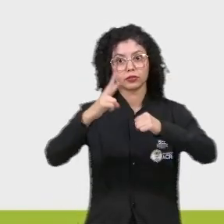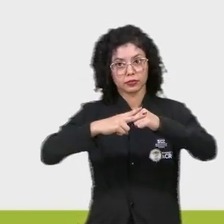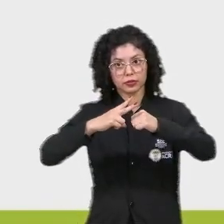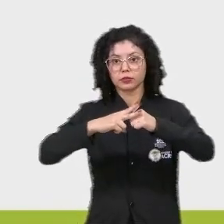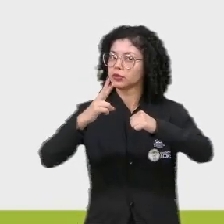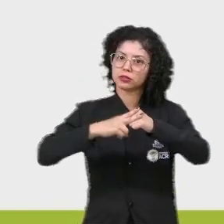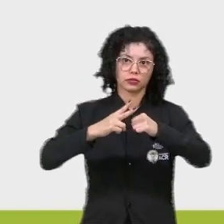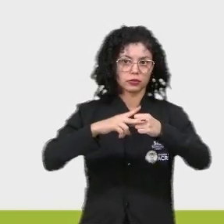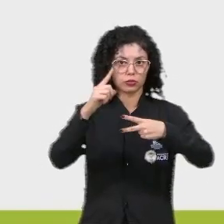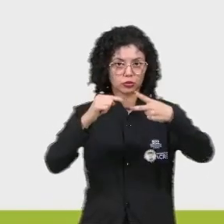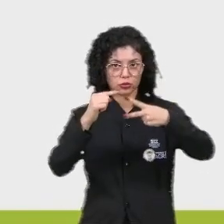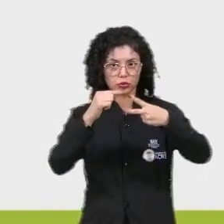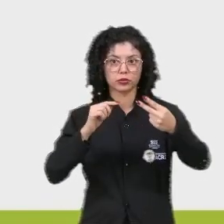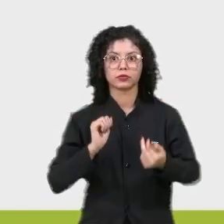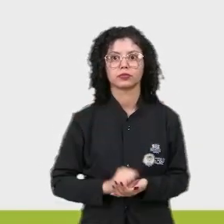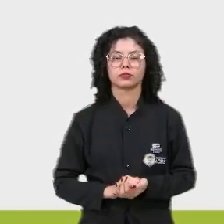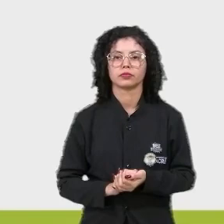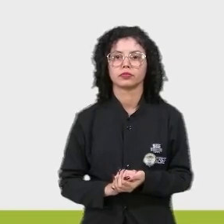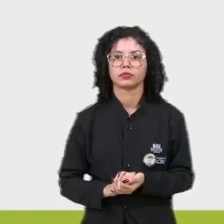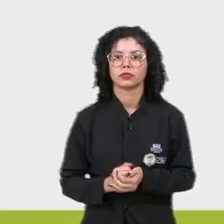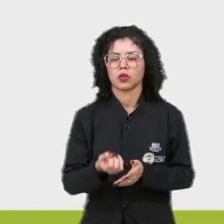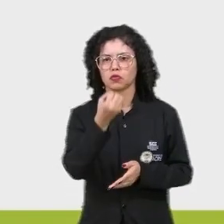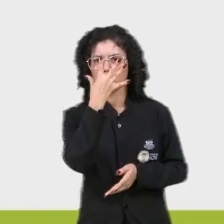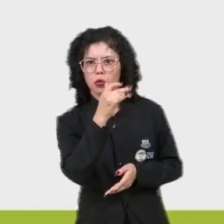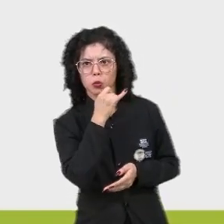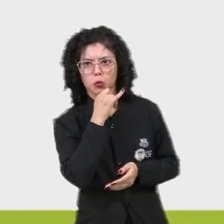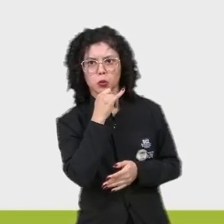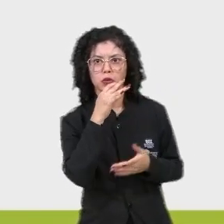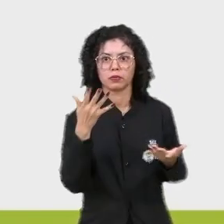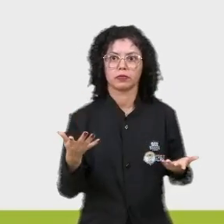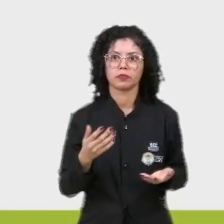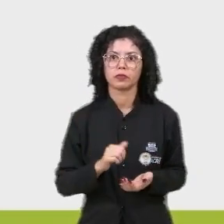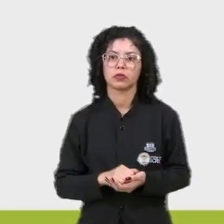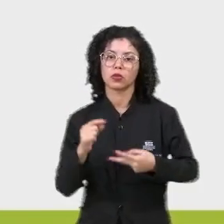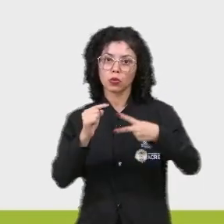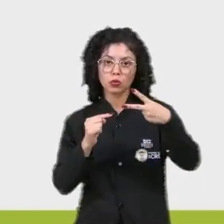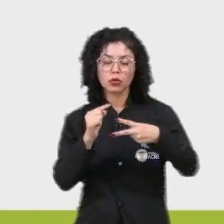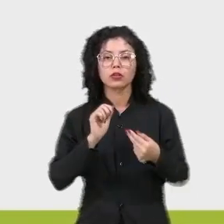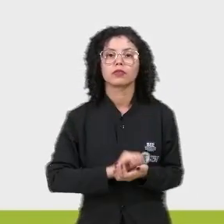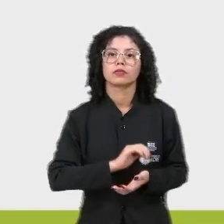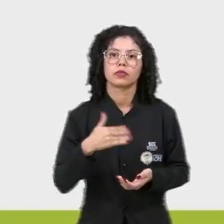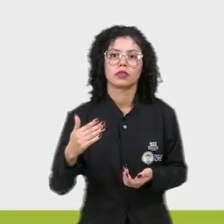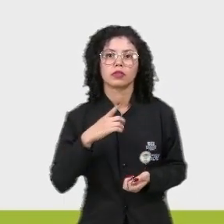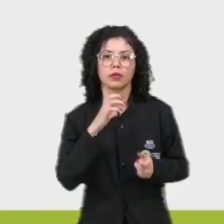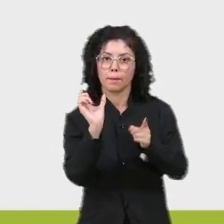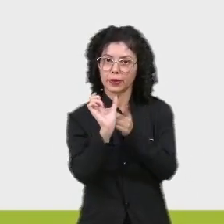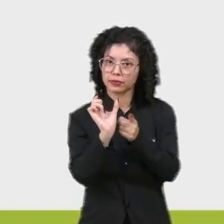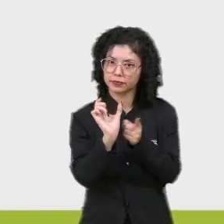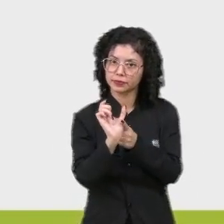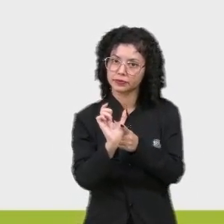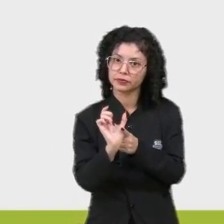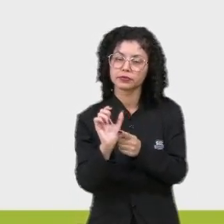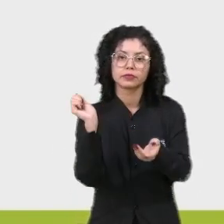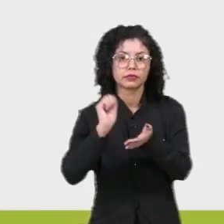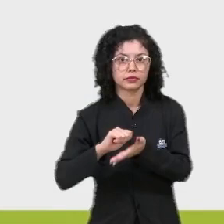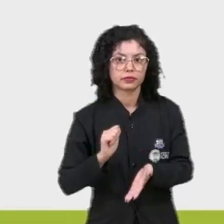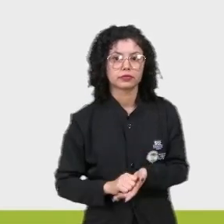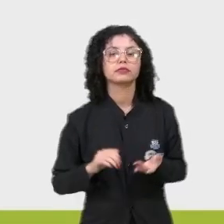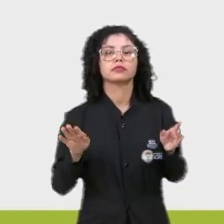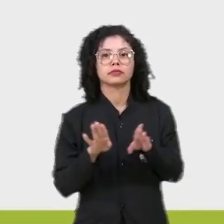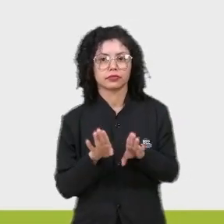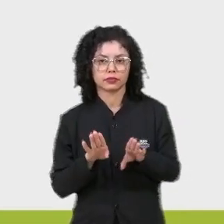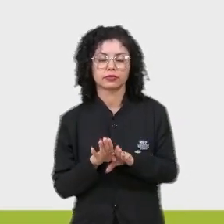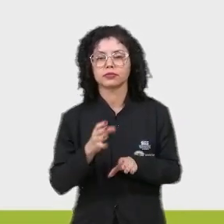desenhos, figuras, uma foto, por exemplo, ou mistos, que é quando eu tenho palavras ali escritas